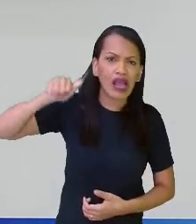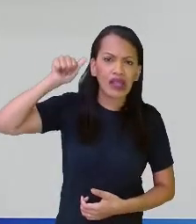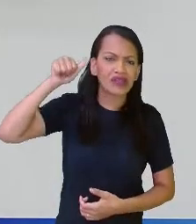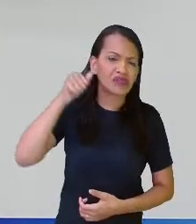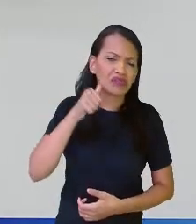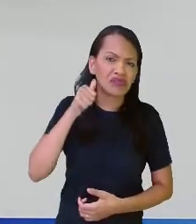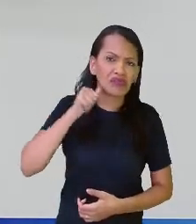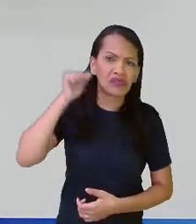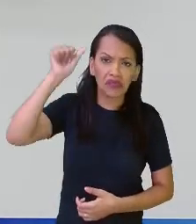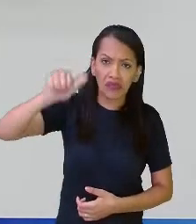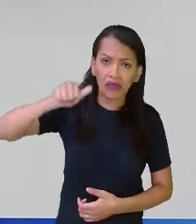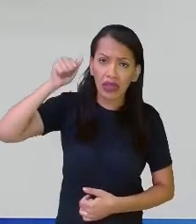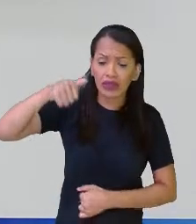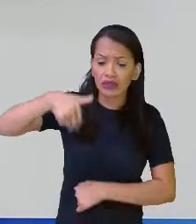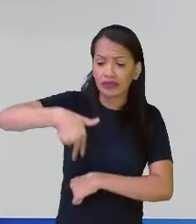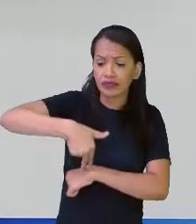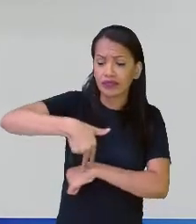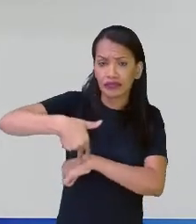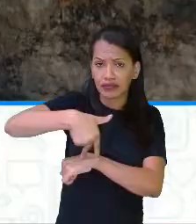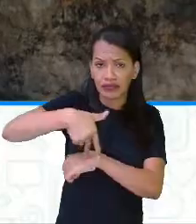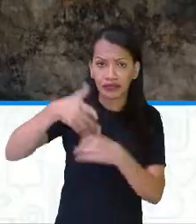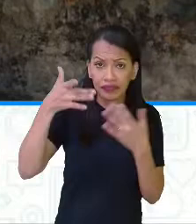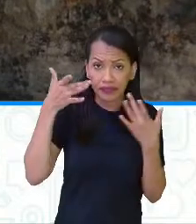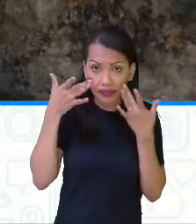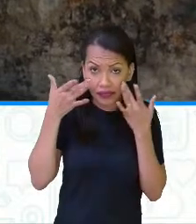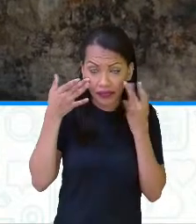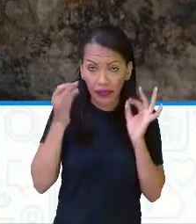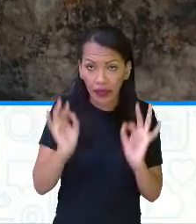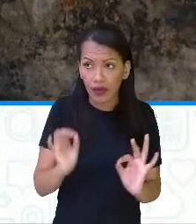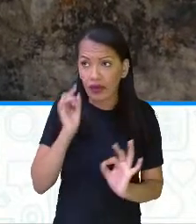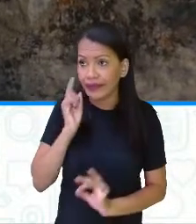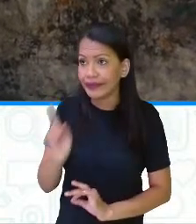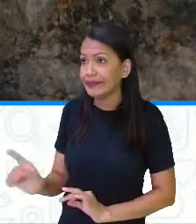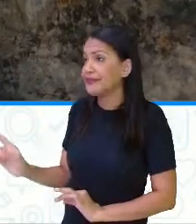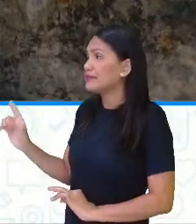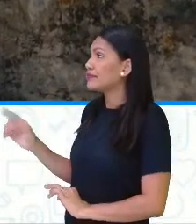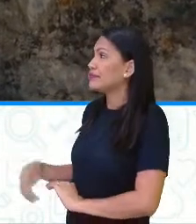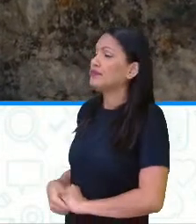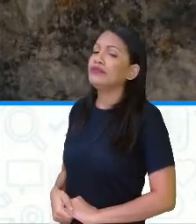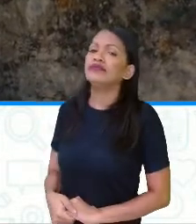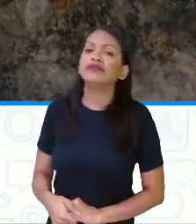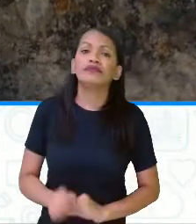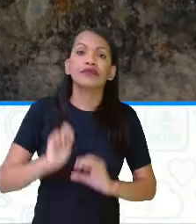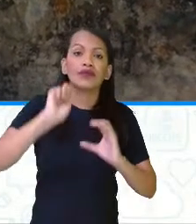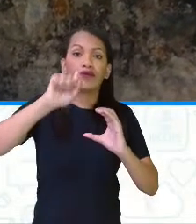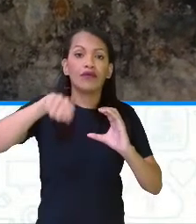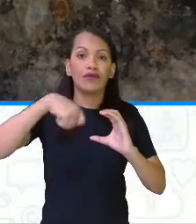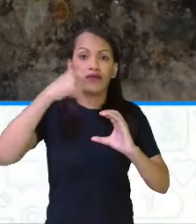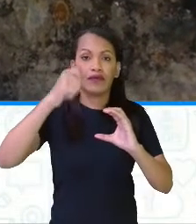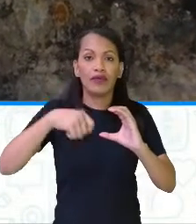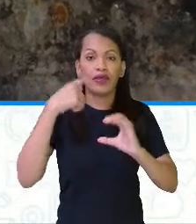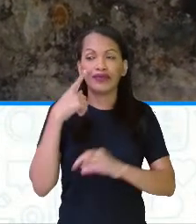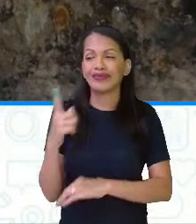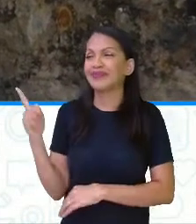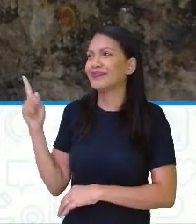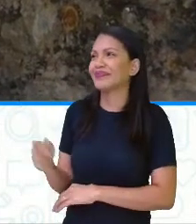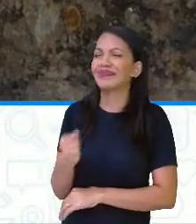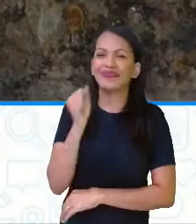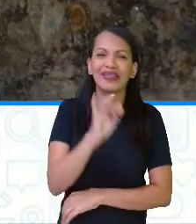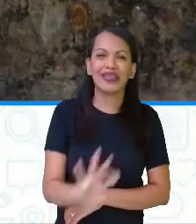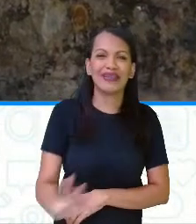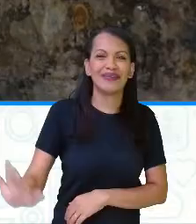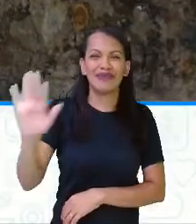tá certo? E olha só mais o que eu vou mostrar para vocês. Aqui a gente está vendo essa imagem muito bonita da